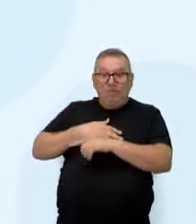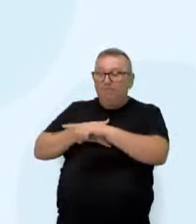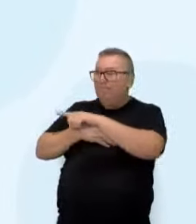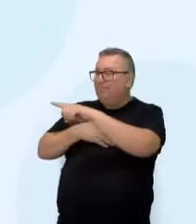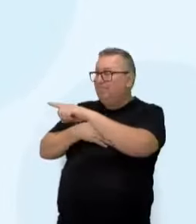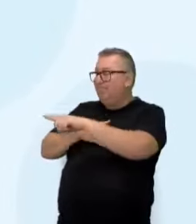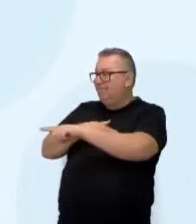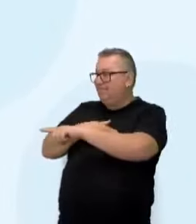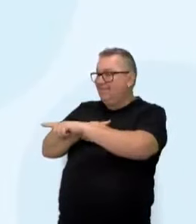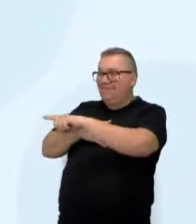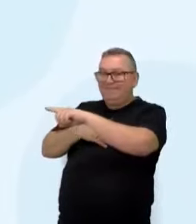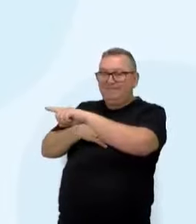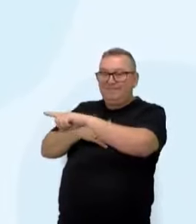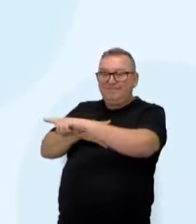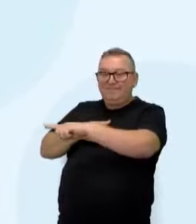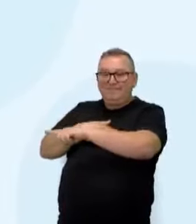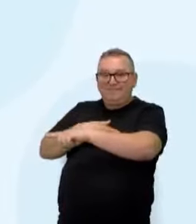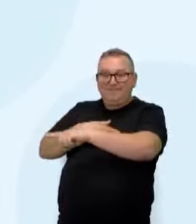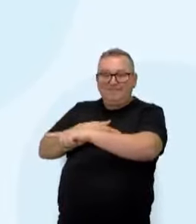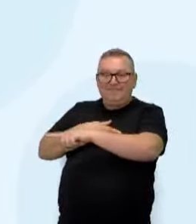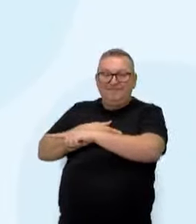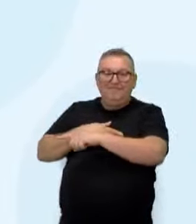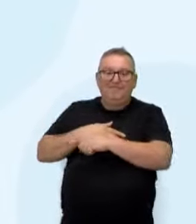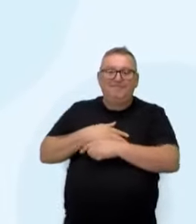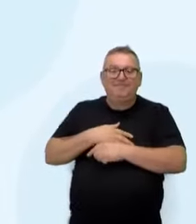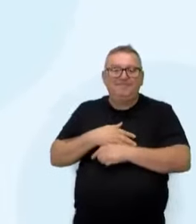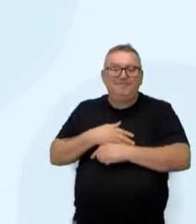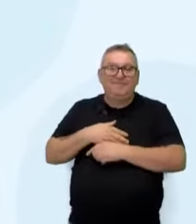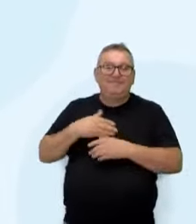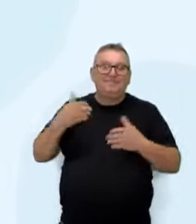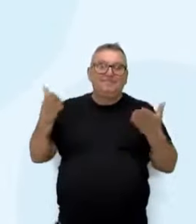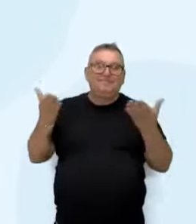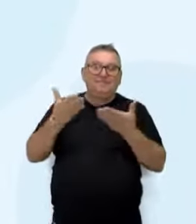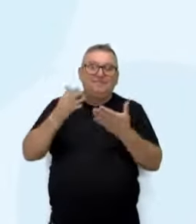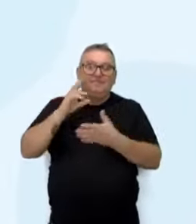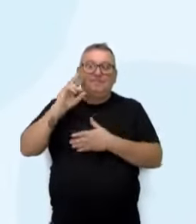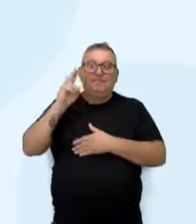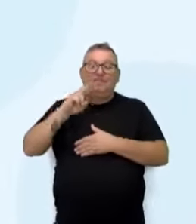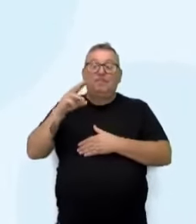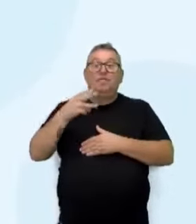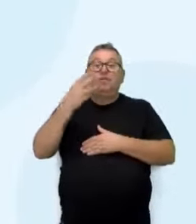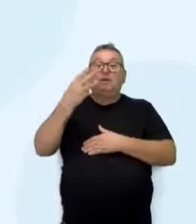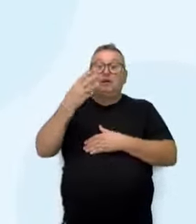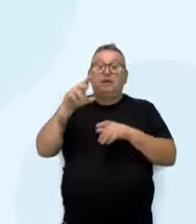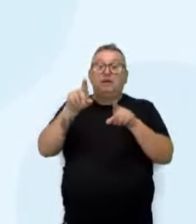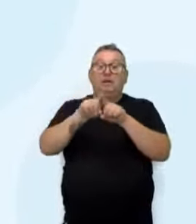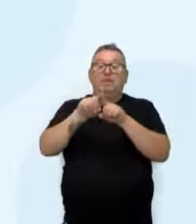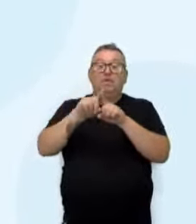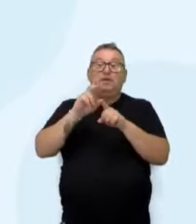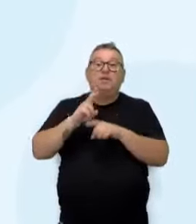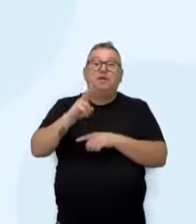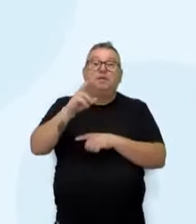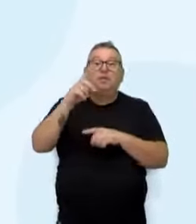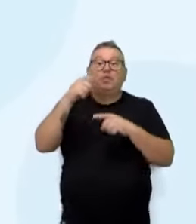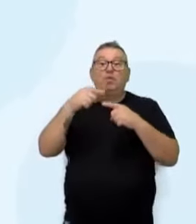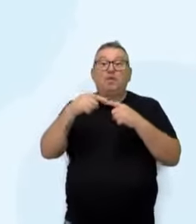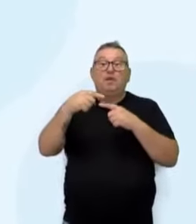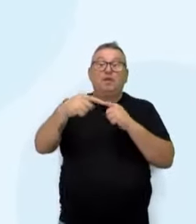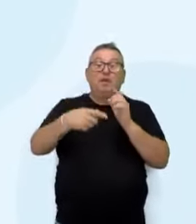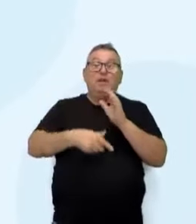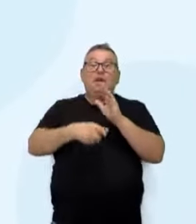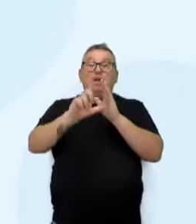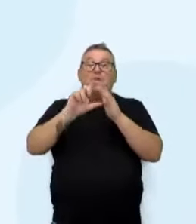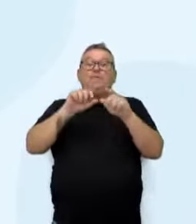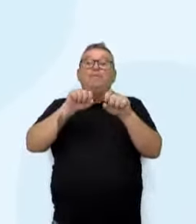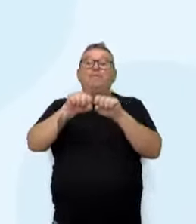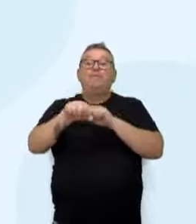esses foram os encontros anteriores, e agora mais esse encontro, então foram 3 encontros, que sempre uma semana antes da formação com